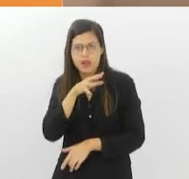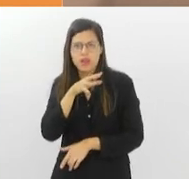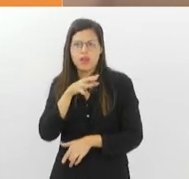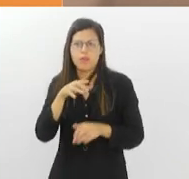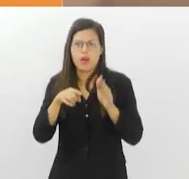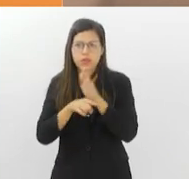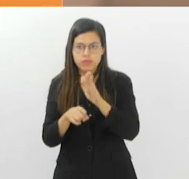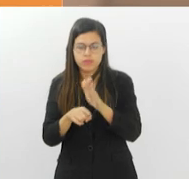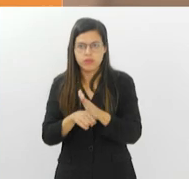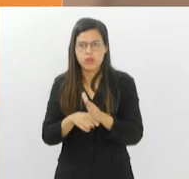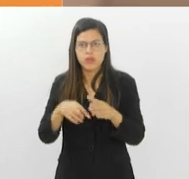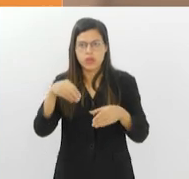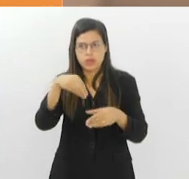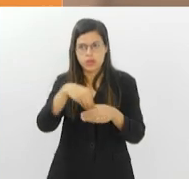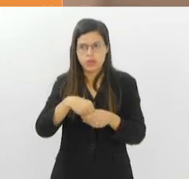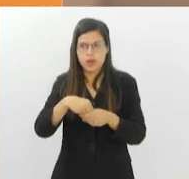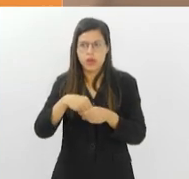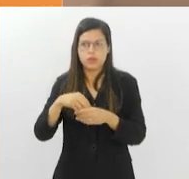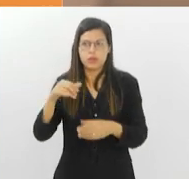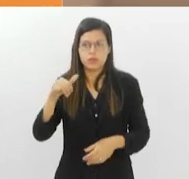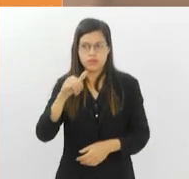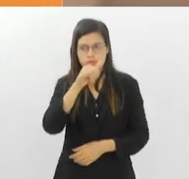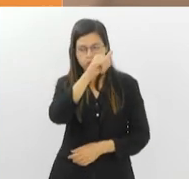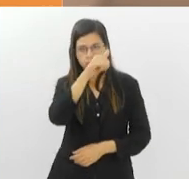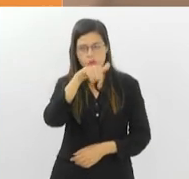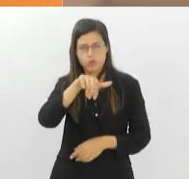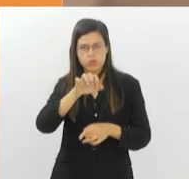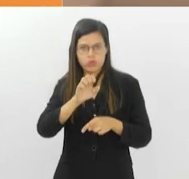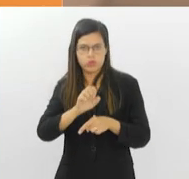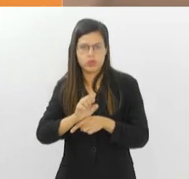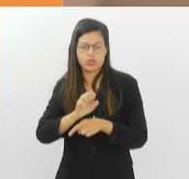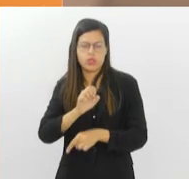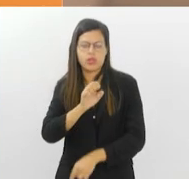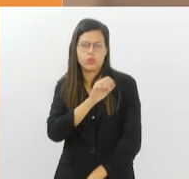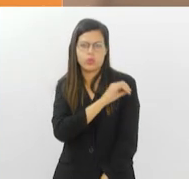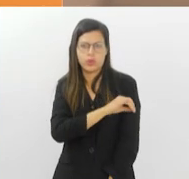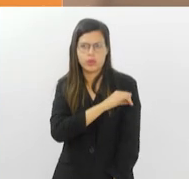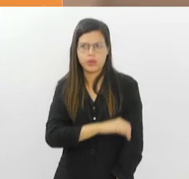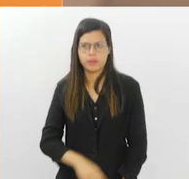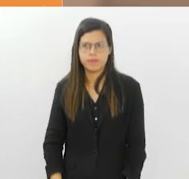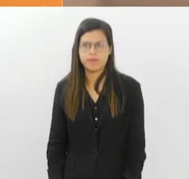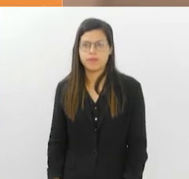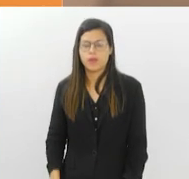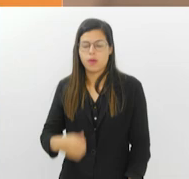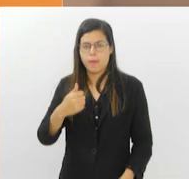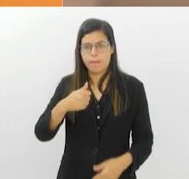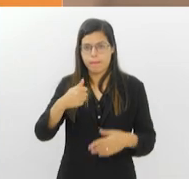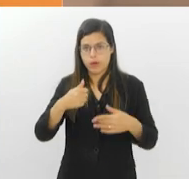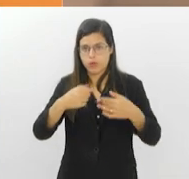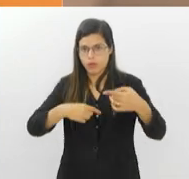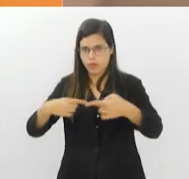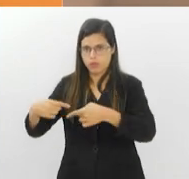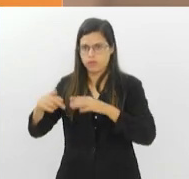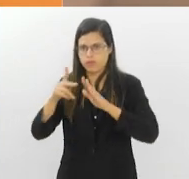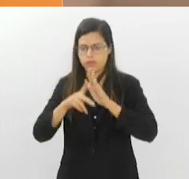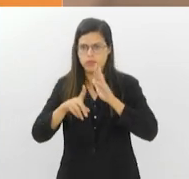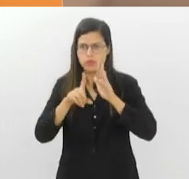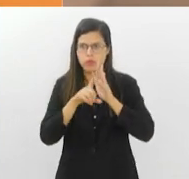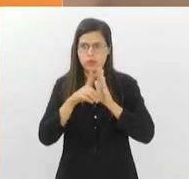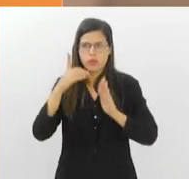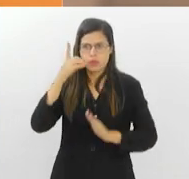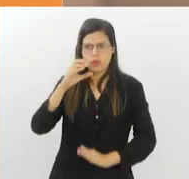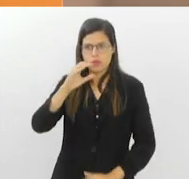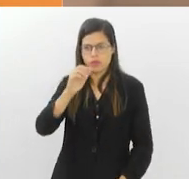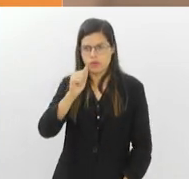das aeronaves em voos operados no estado do Rio. Em primeira discussão, projeto do deputado Carlos